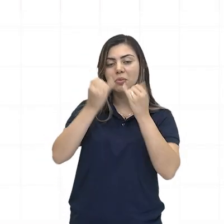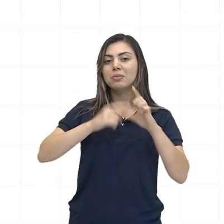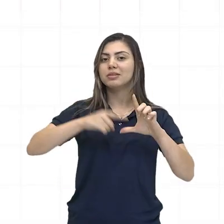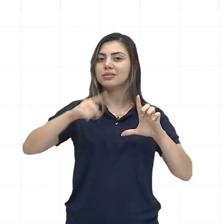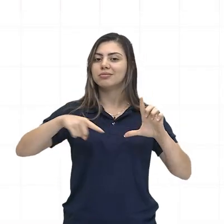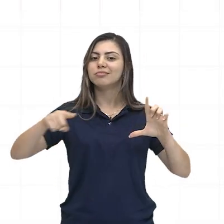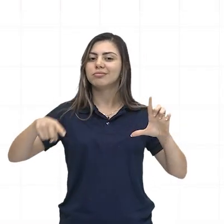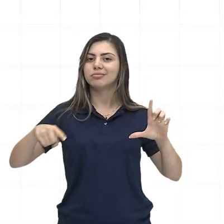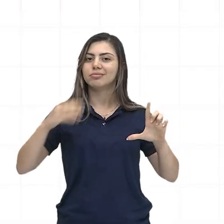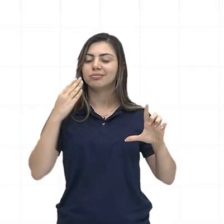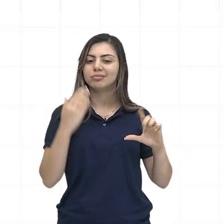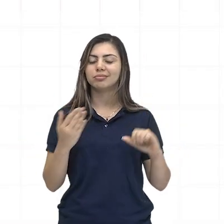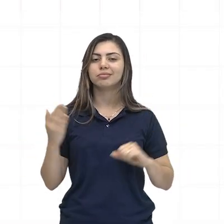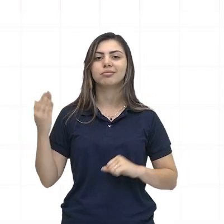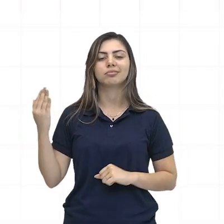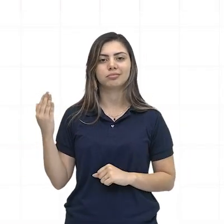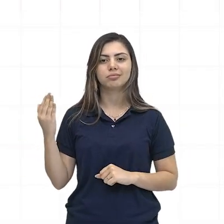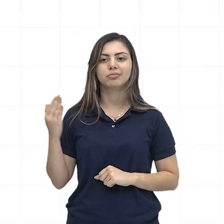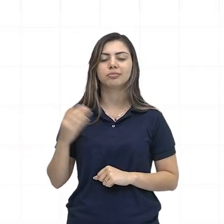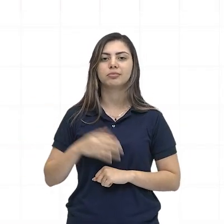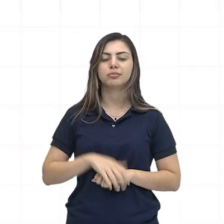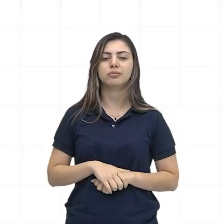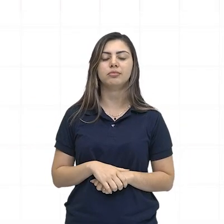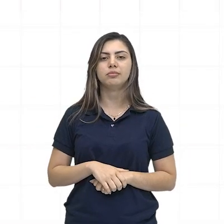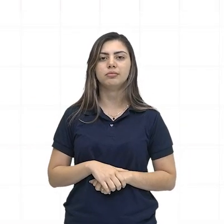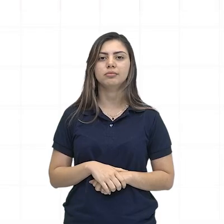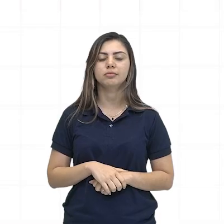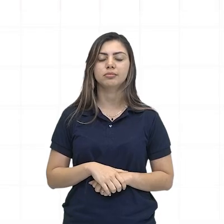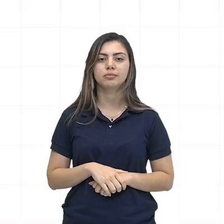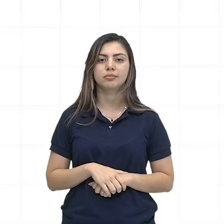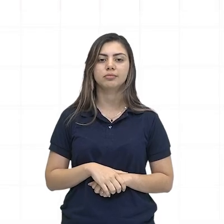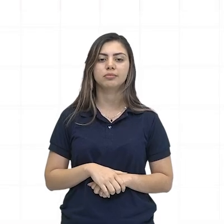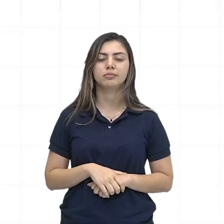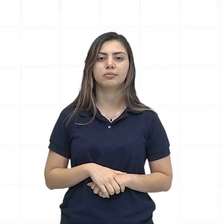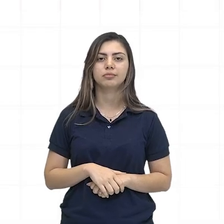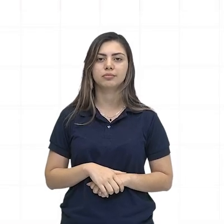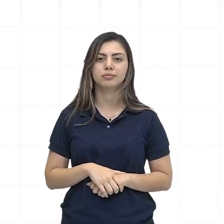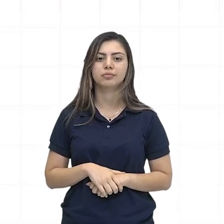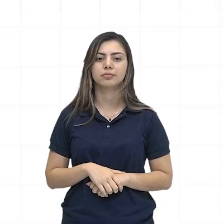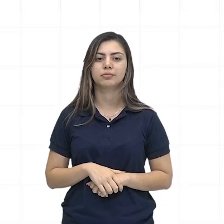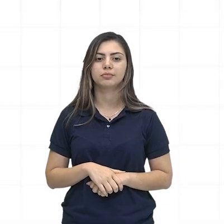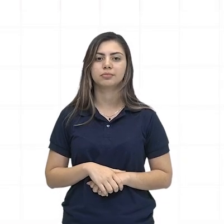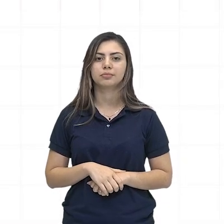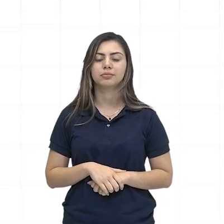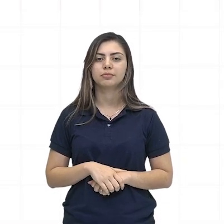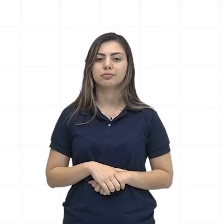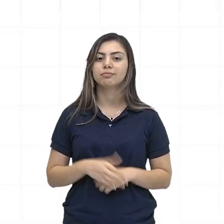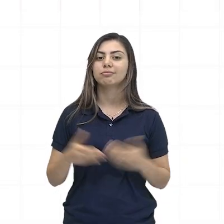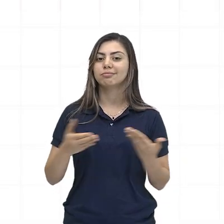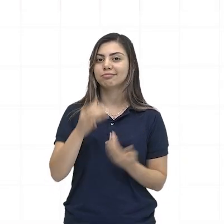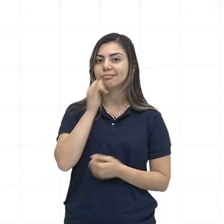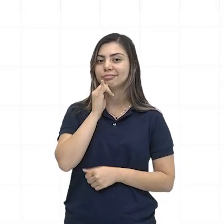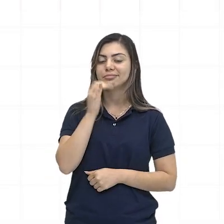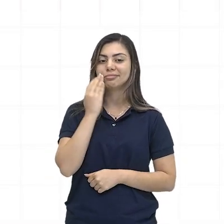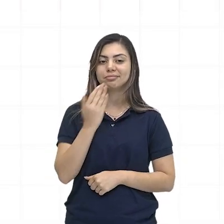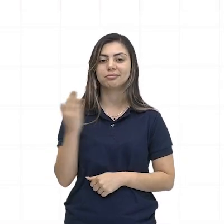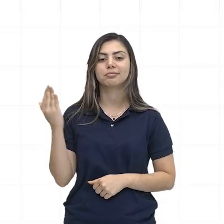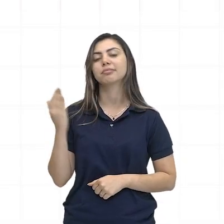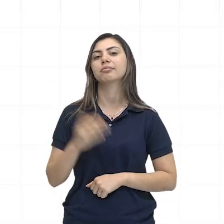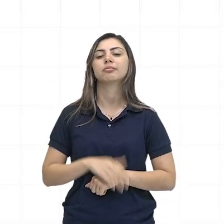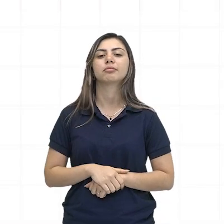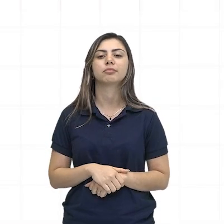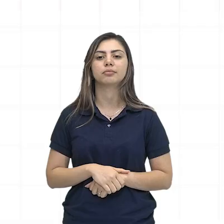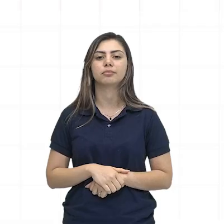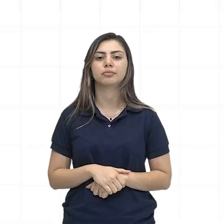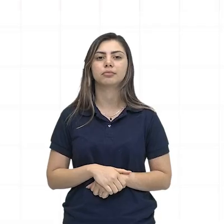estudos estatísticos, né, em cálculos, que não é difícil. Vamos ver aqui, ó, esse exemplo.